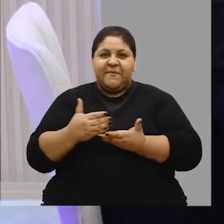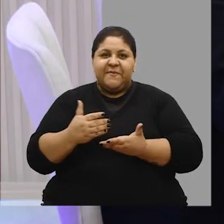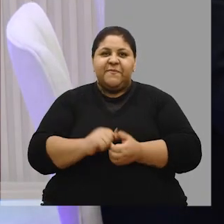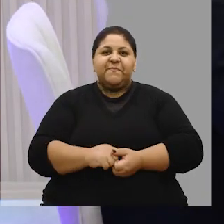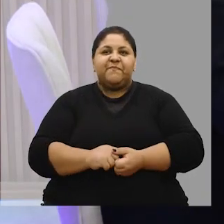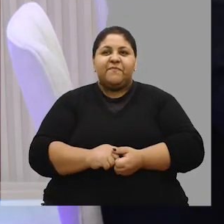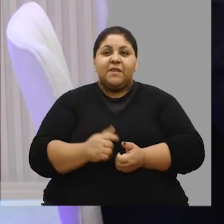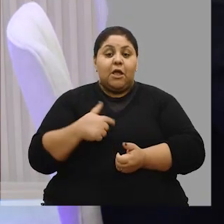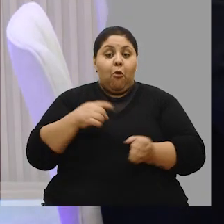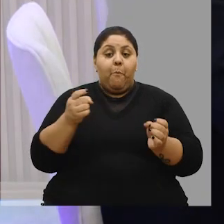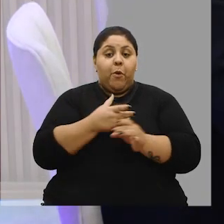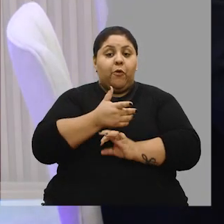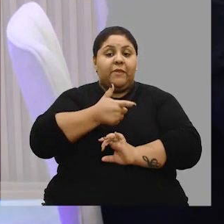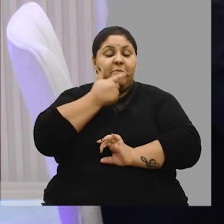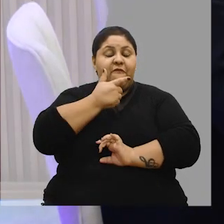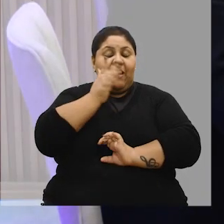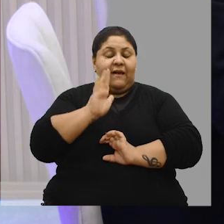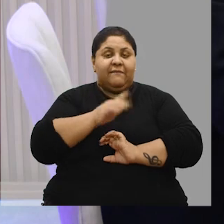aqui, né?